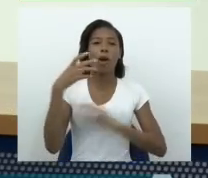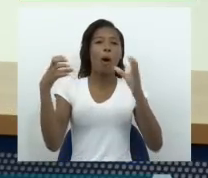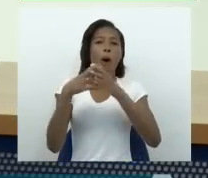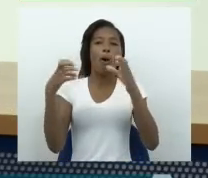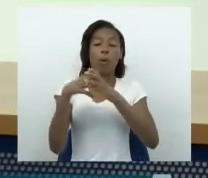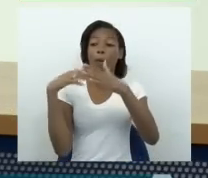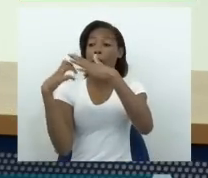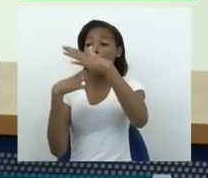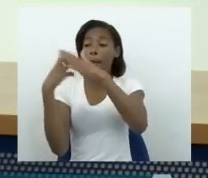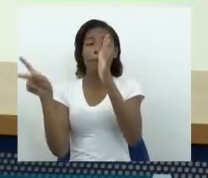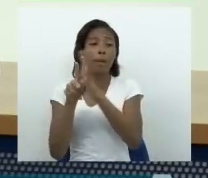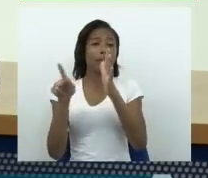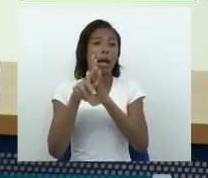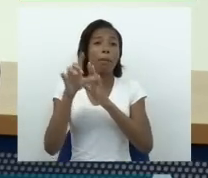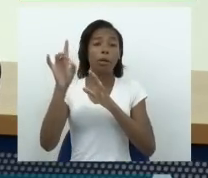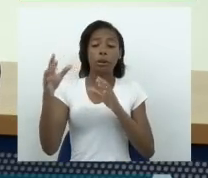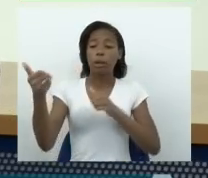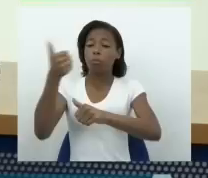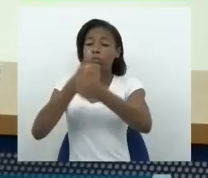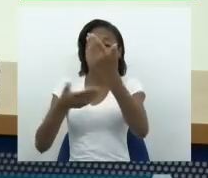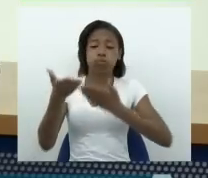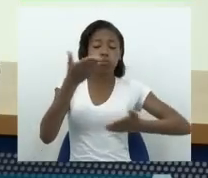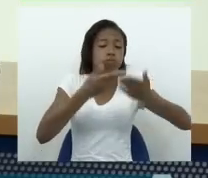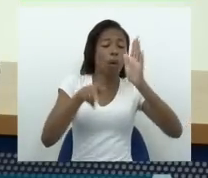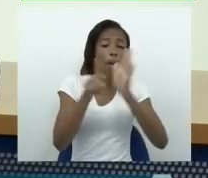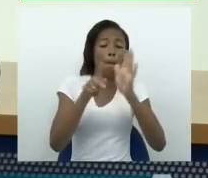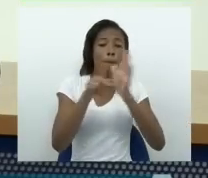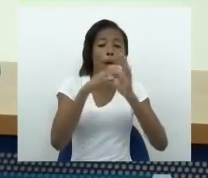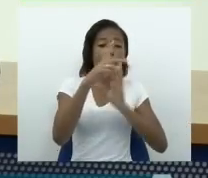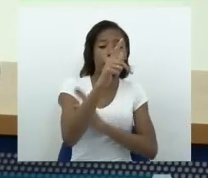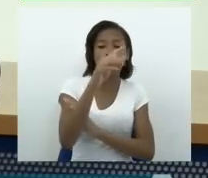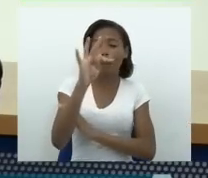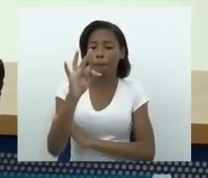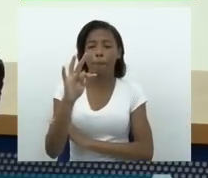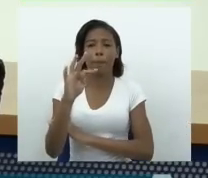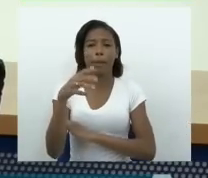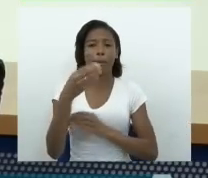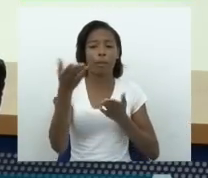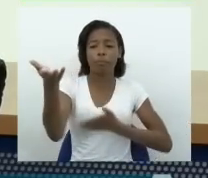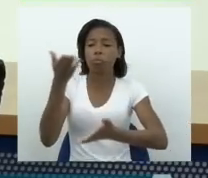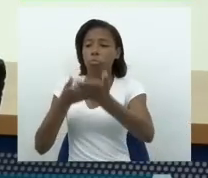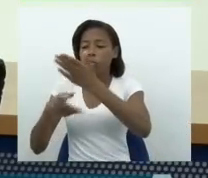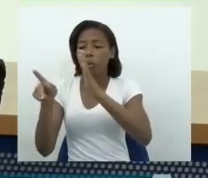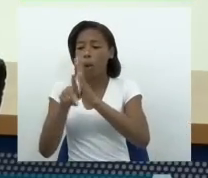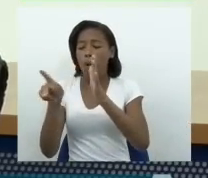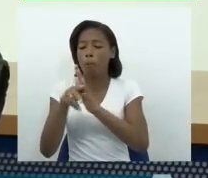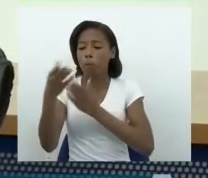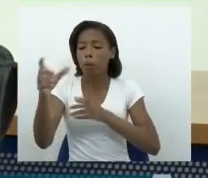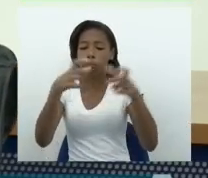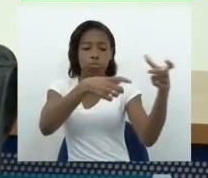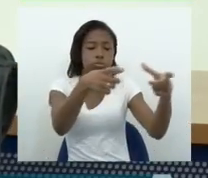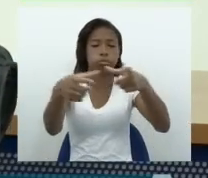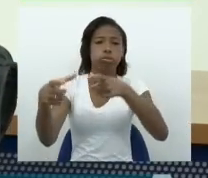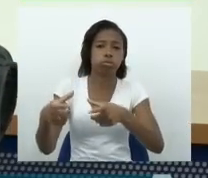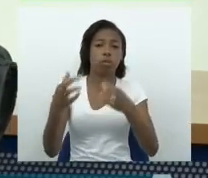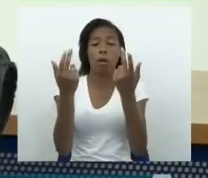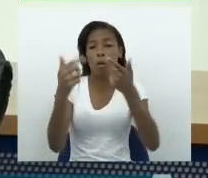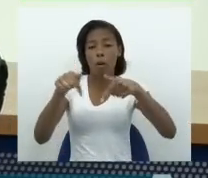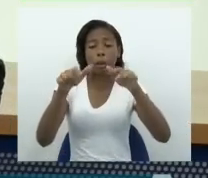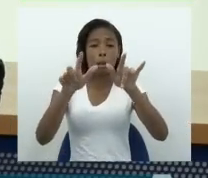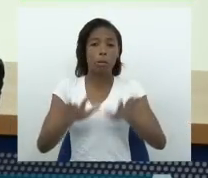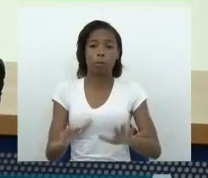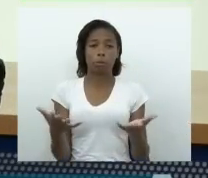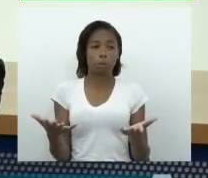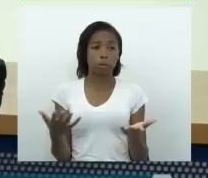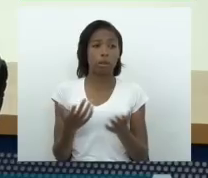uma empresa que se transporta funcionários da onde há necessidade, como temos hoje aqui em Guarulhos.